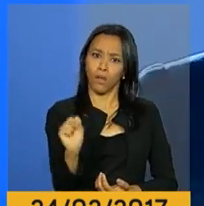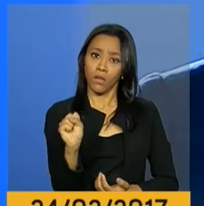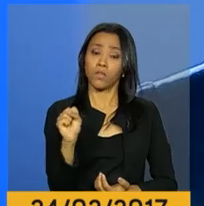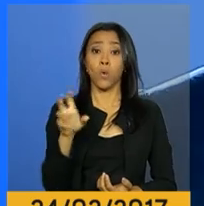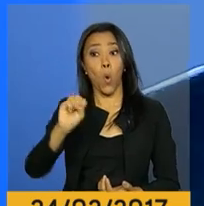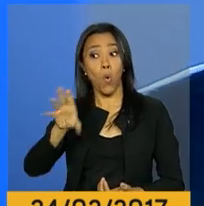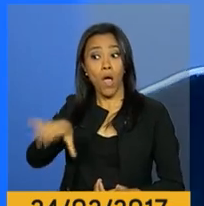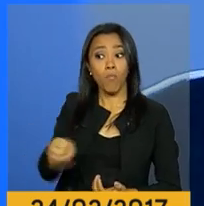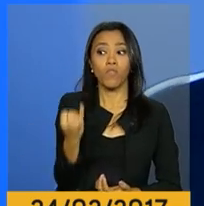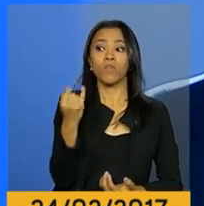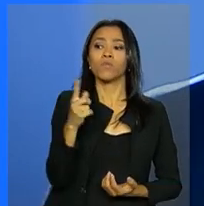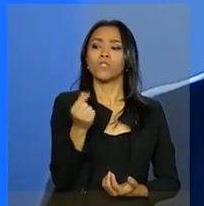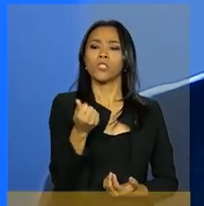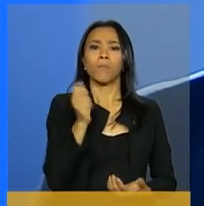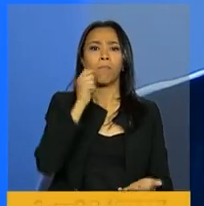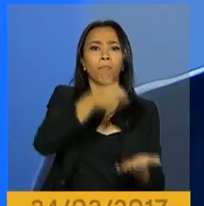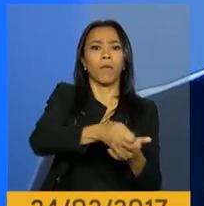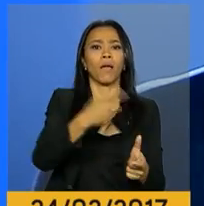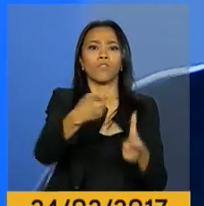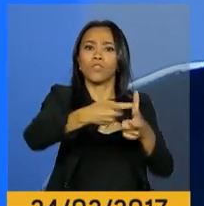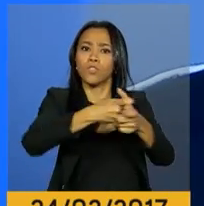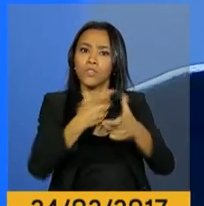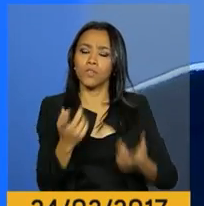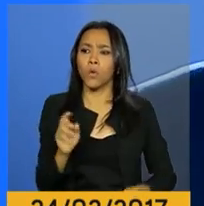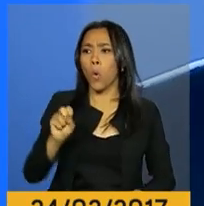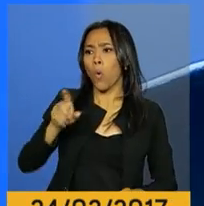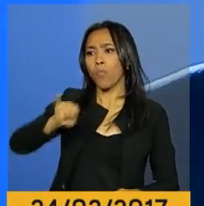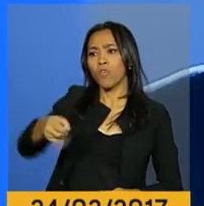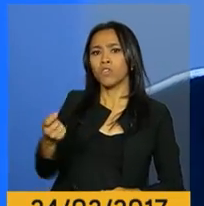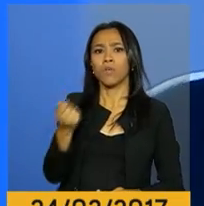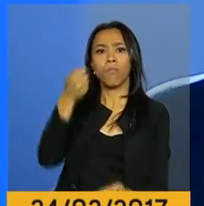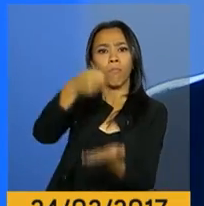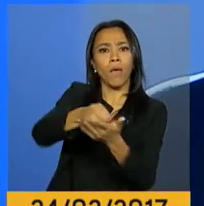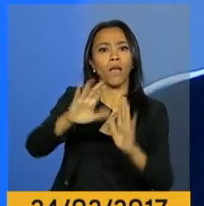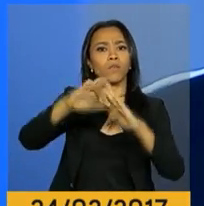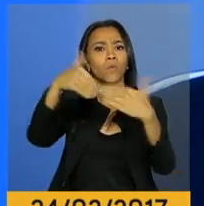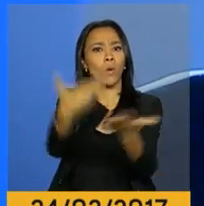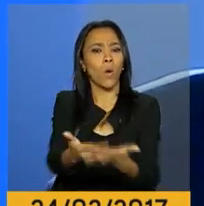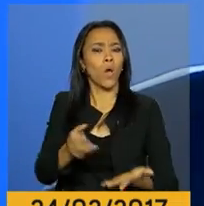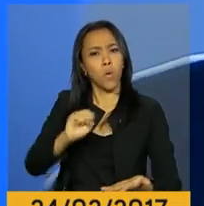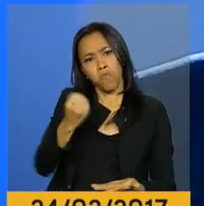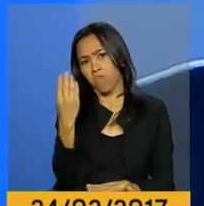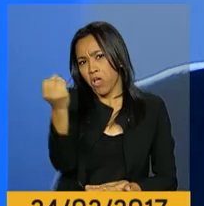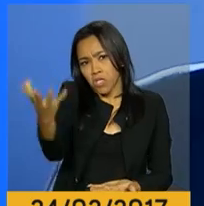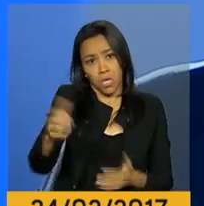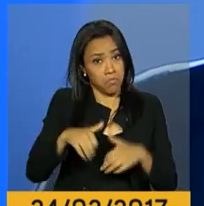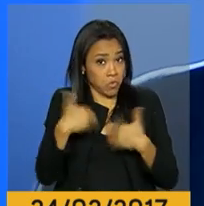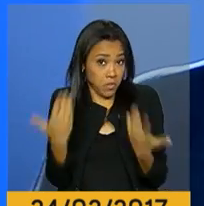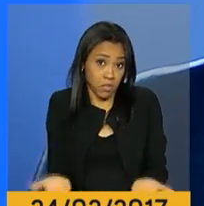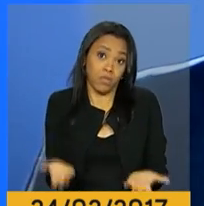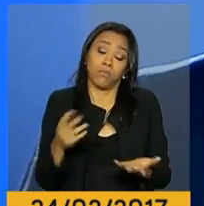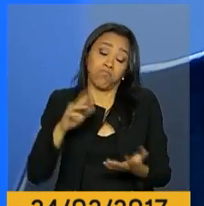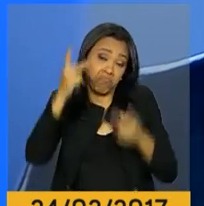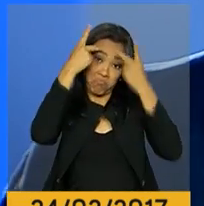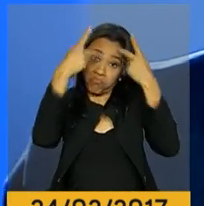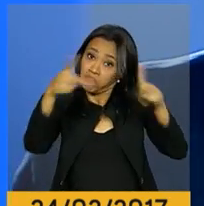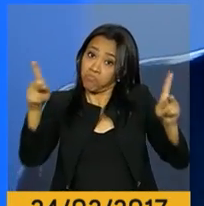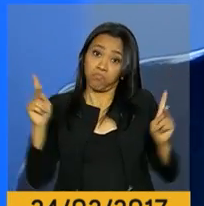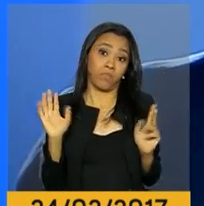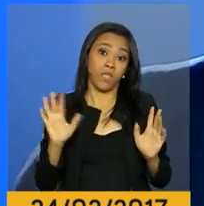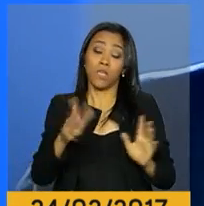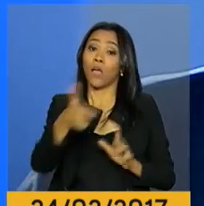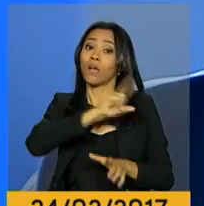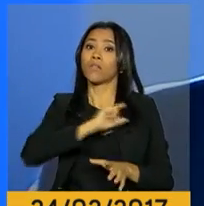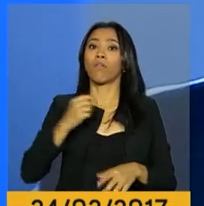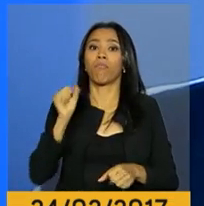pagar dívidas se for o caso pagar o colégio se for o caso viajar enfim desfrutar daquilo que estava